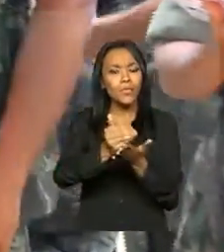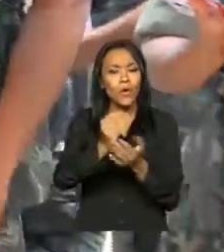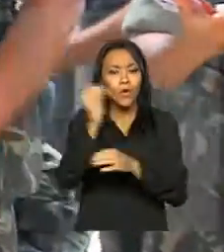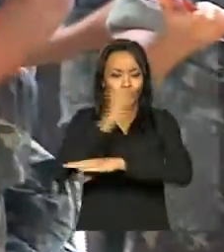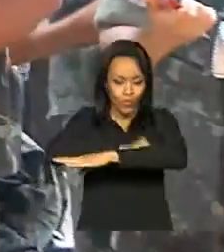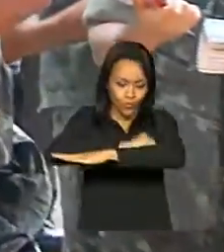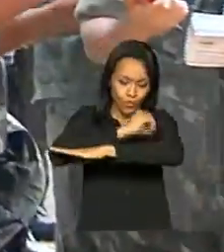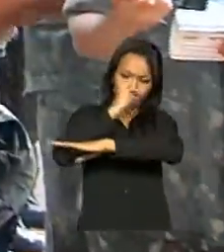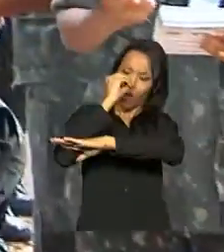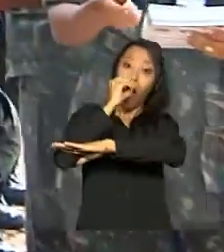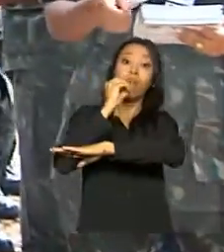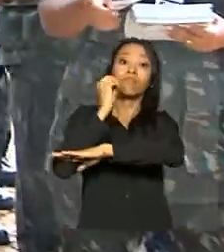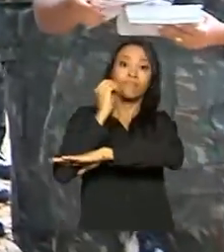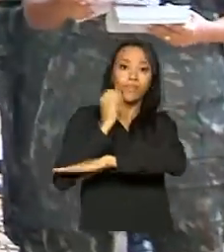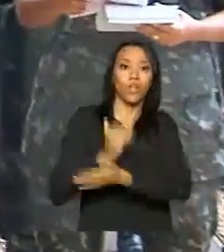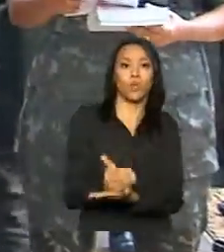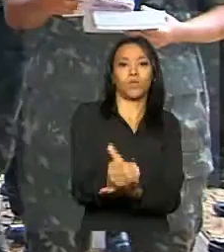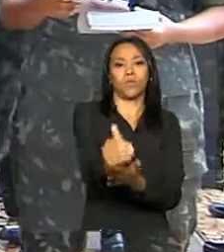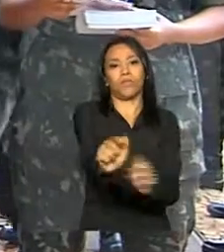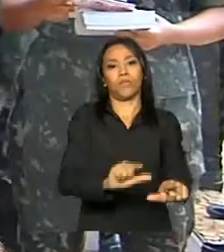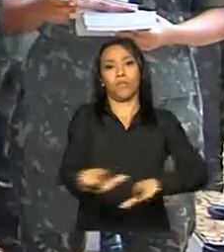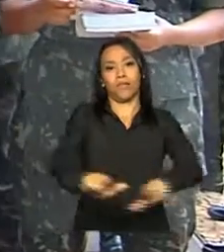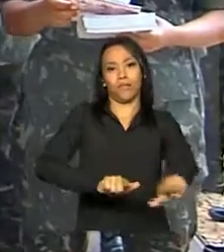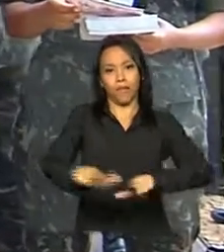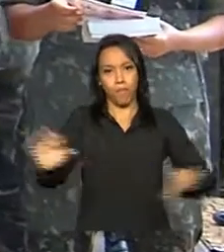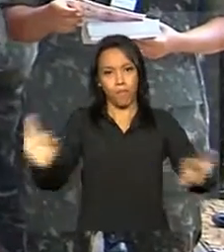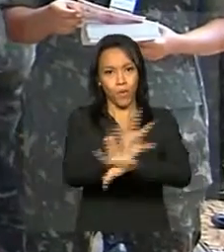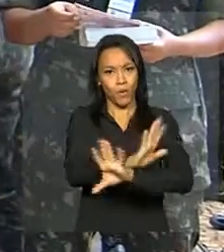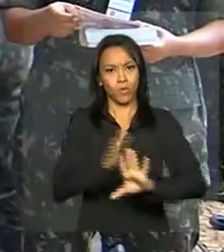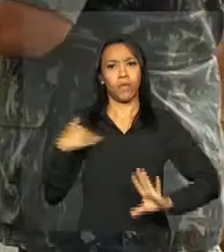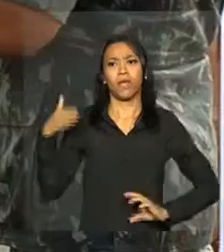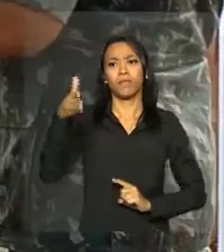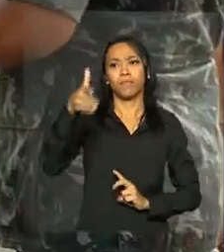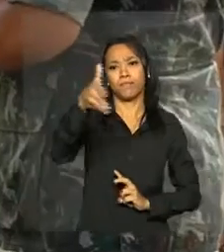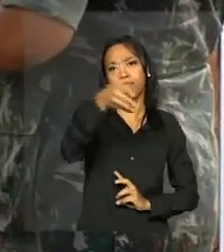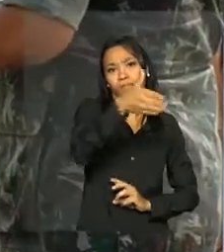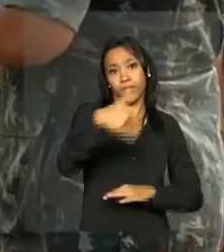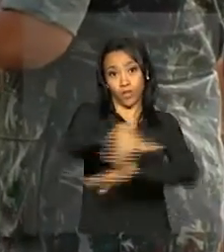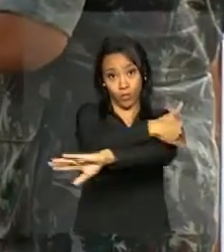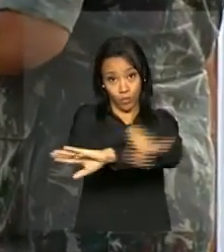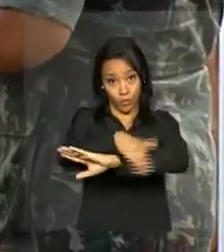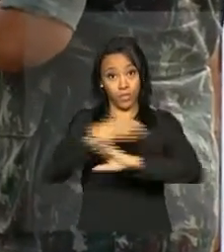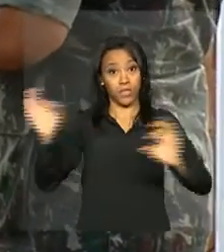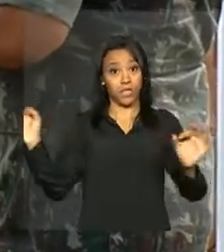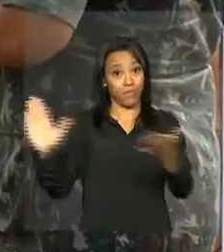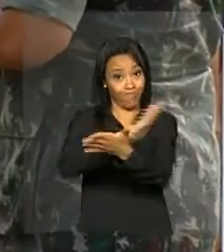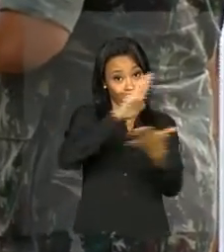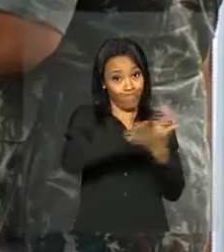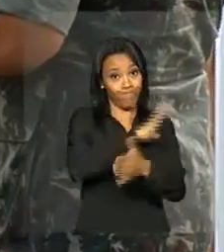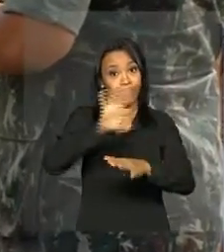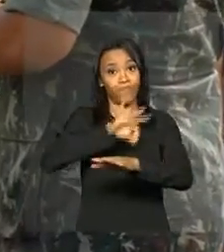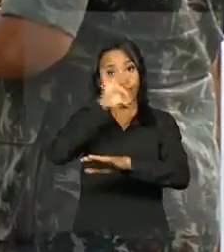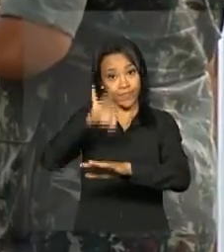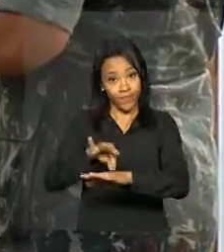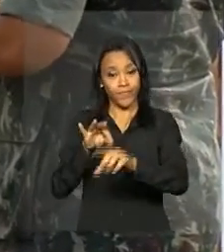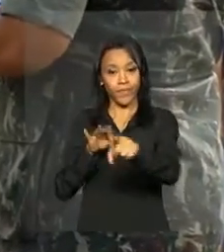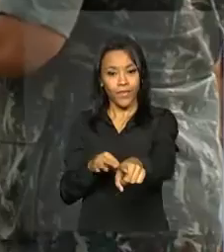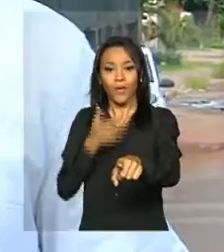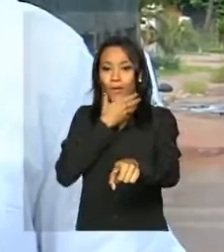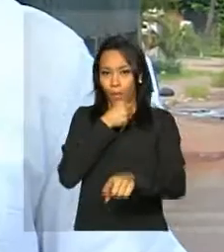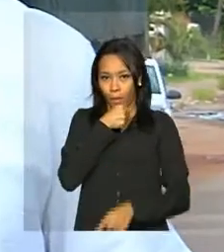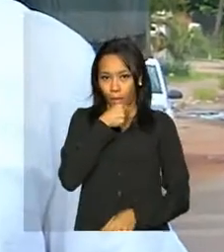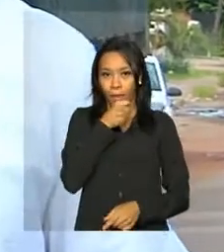aparecer milhares de militares já estavam prontos para combater o mosquito e acabar com a seca o repórter rafael gasparoto